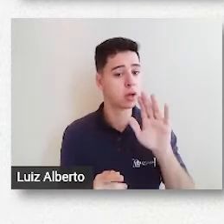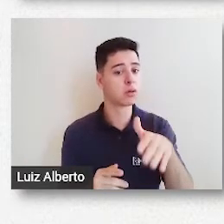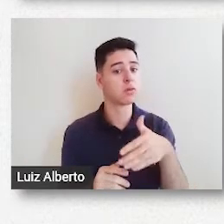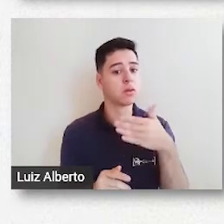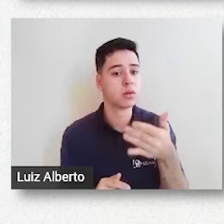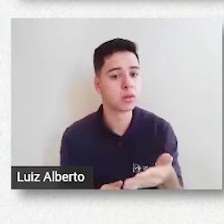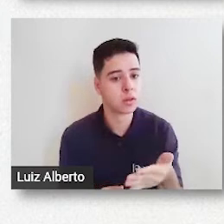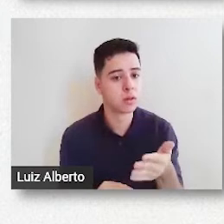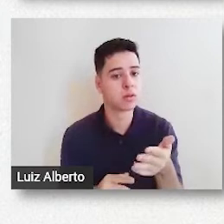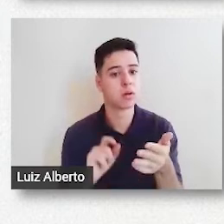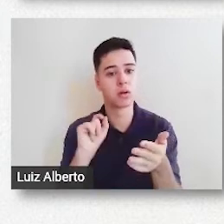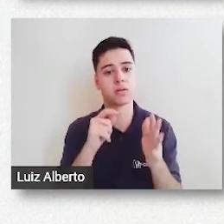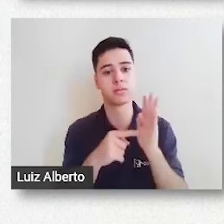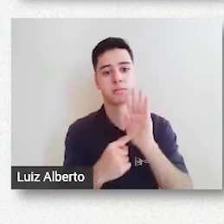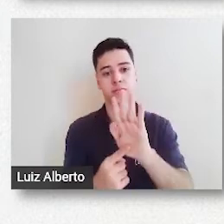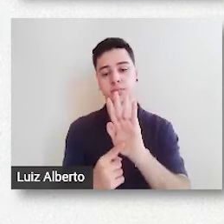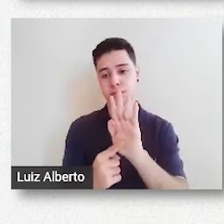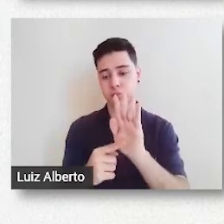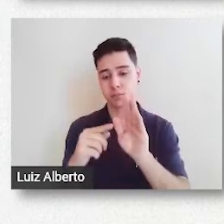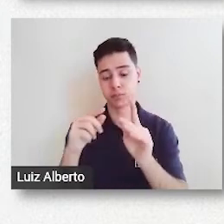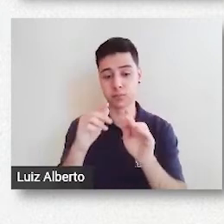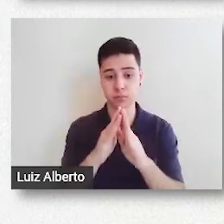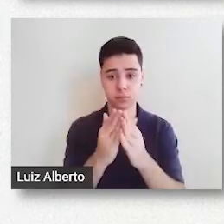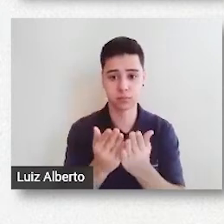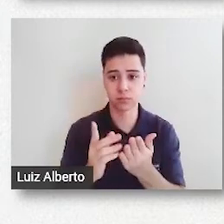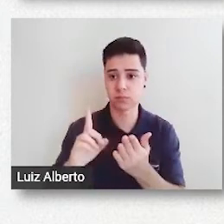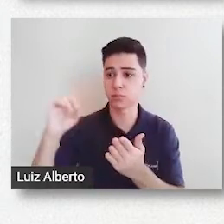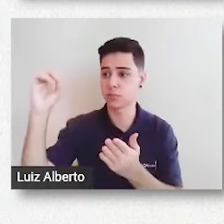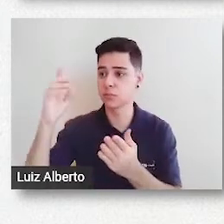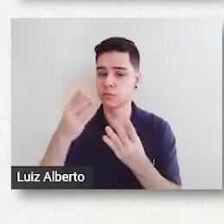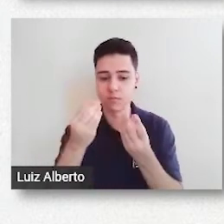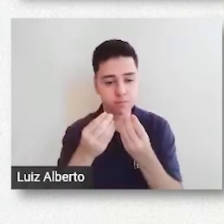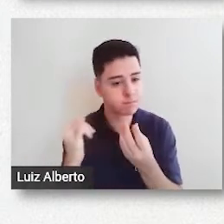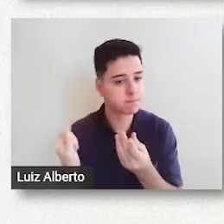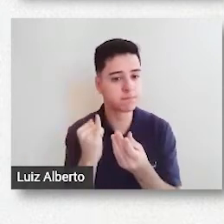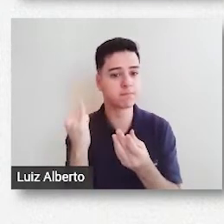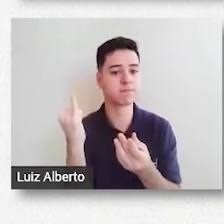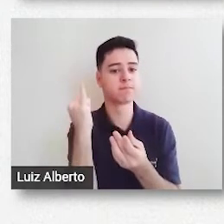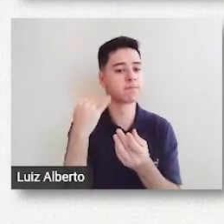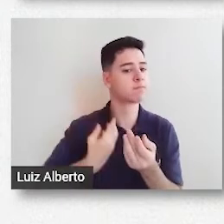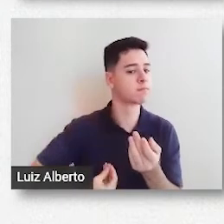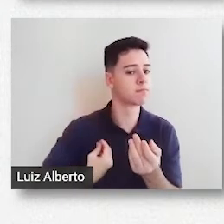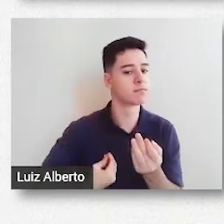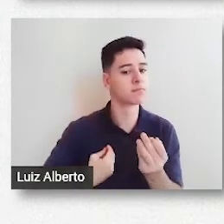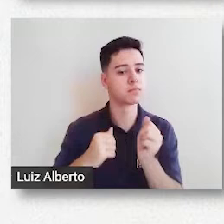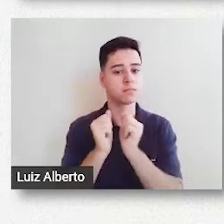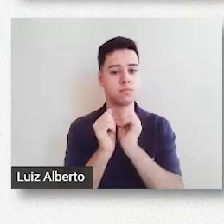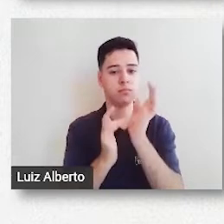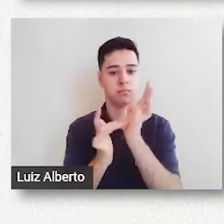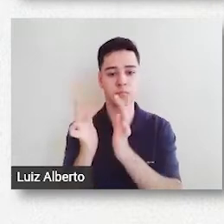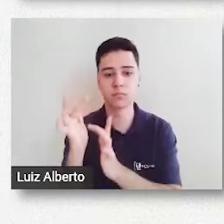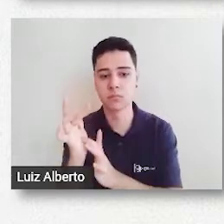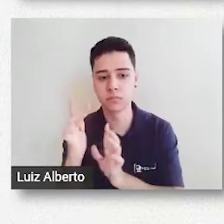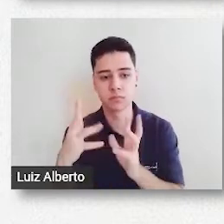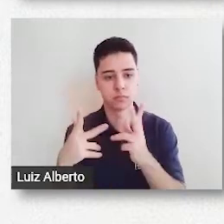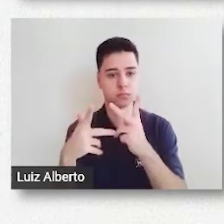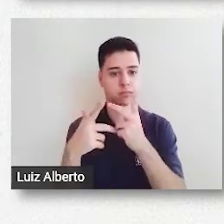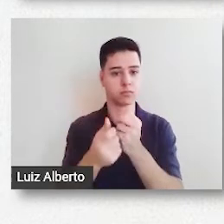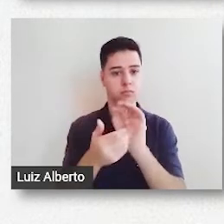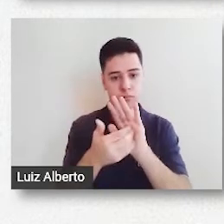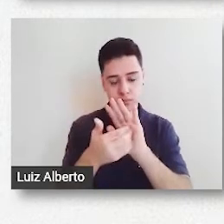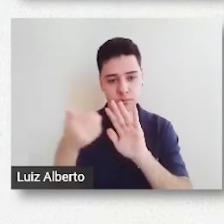uma figura bíblica muito importante, que esteve com Jesus, né? Então, mas os textos do Evangelho de São Tiago foi